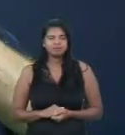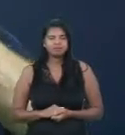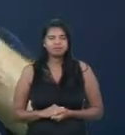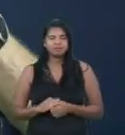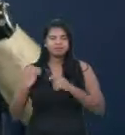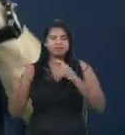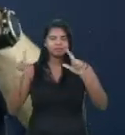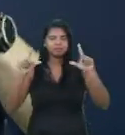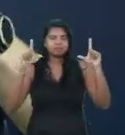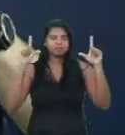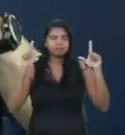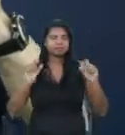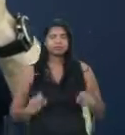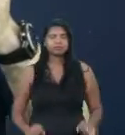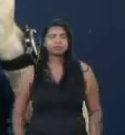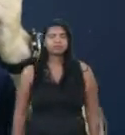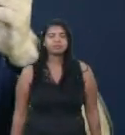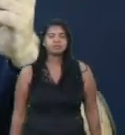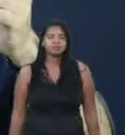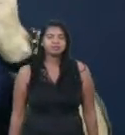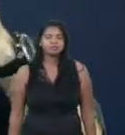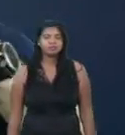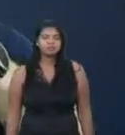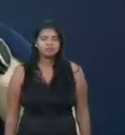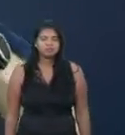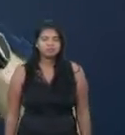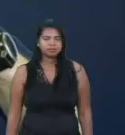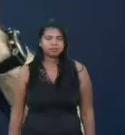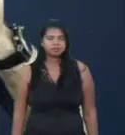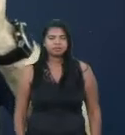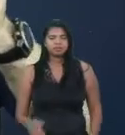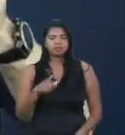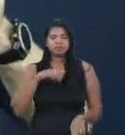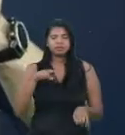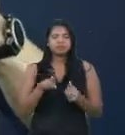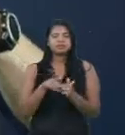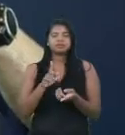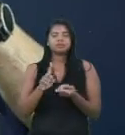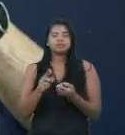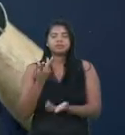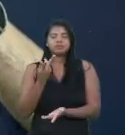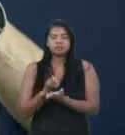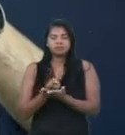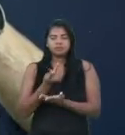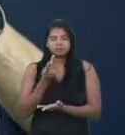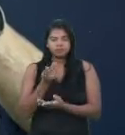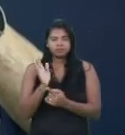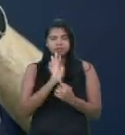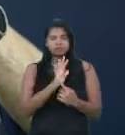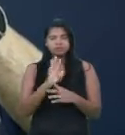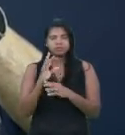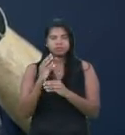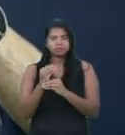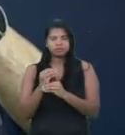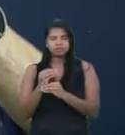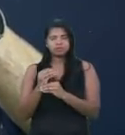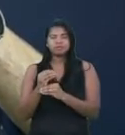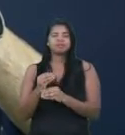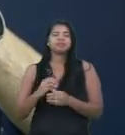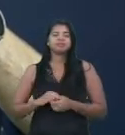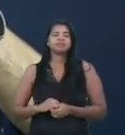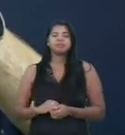Robertão. Veja aqui que você tem aqui essa linhagemzinha e olha o que vai acontecer quando eu aproximo